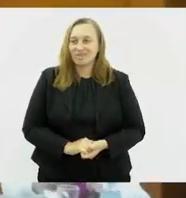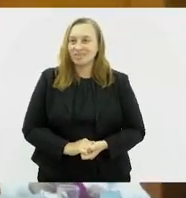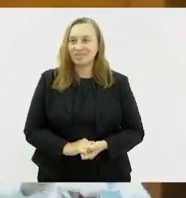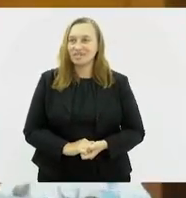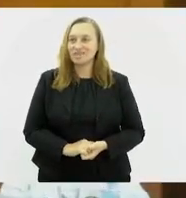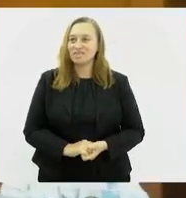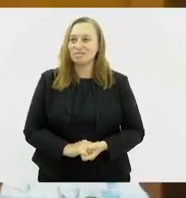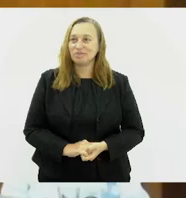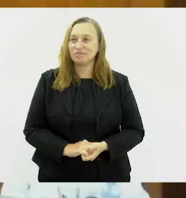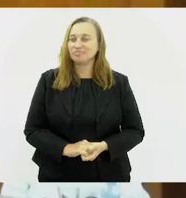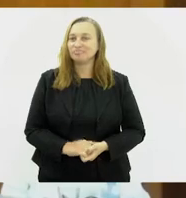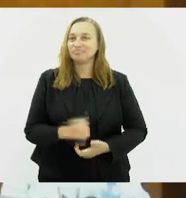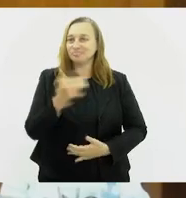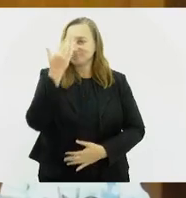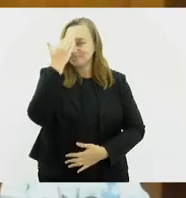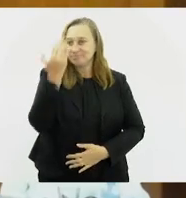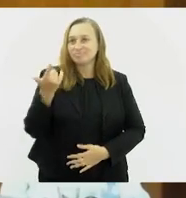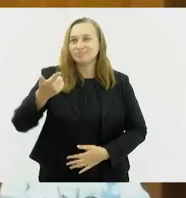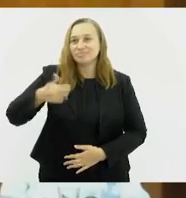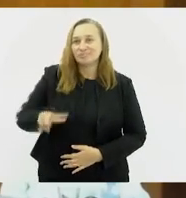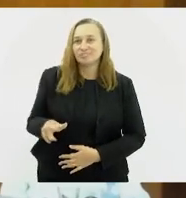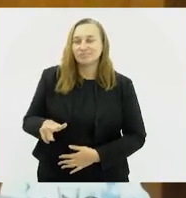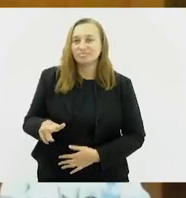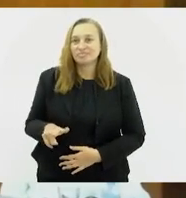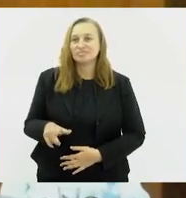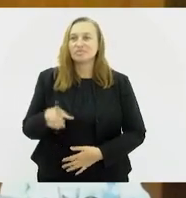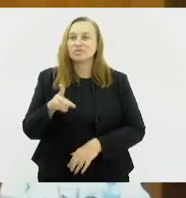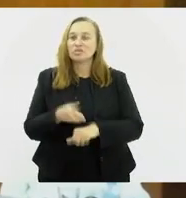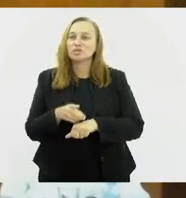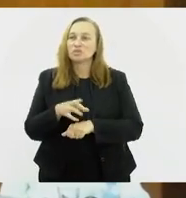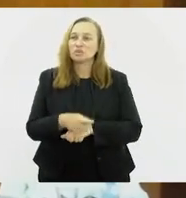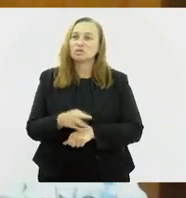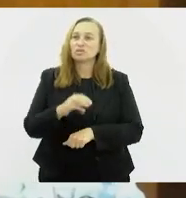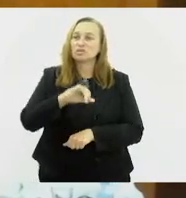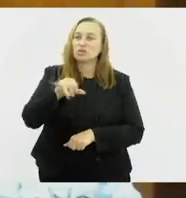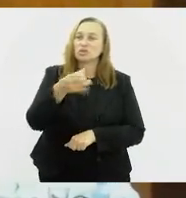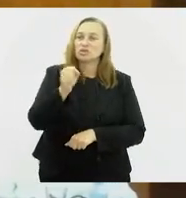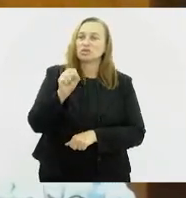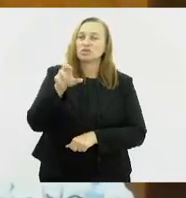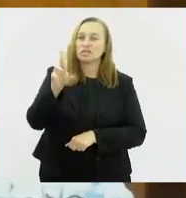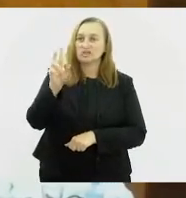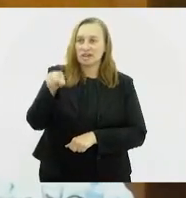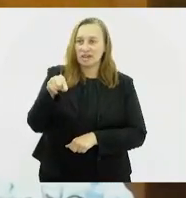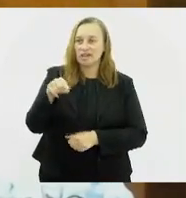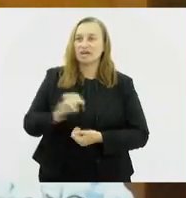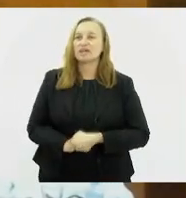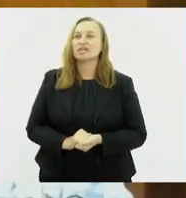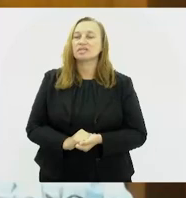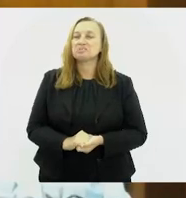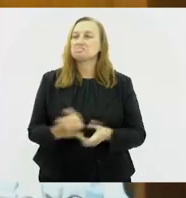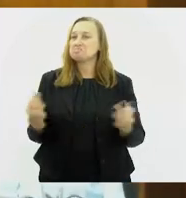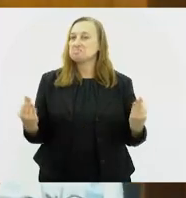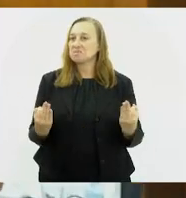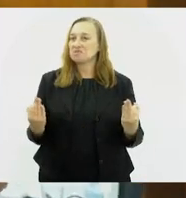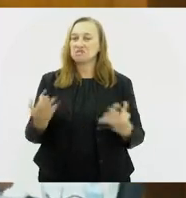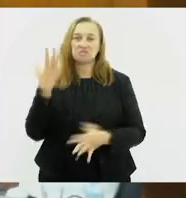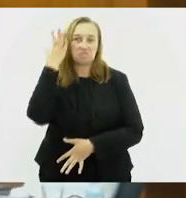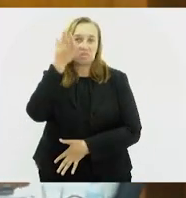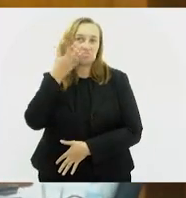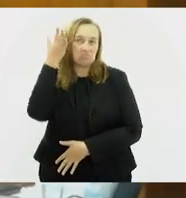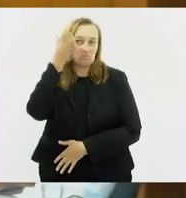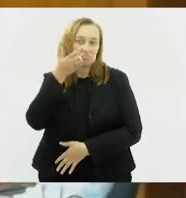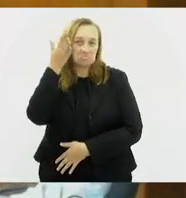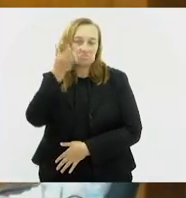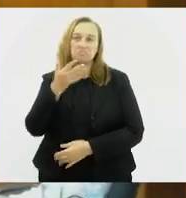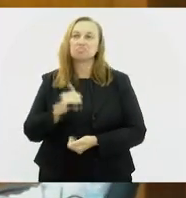Queria agradecer mais uma vez ao Dr. José Roberto Barroso Arantes por essa belíssima palestra. Quero